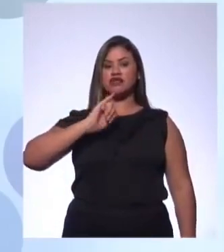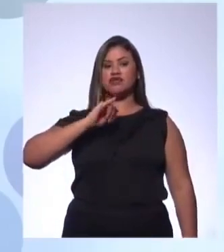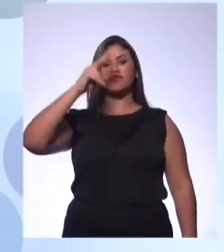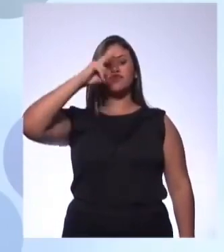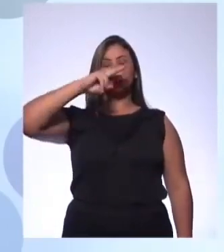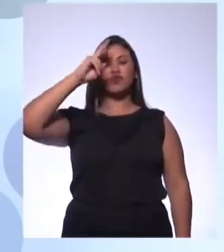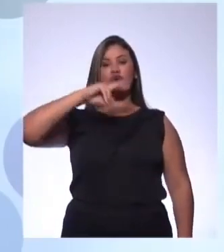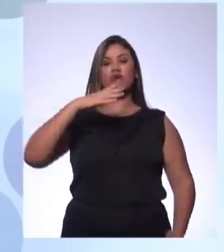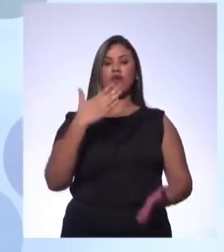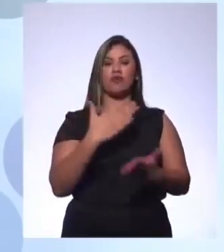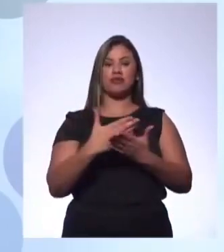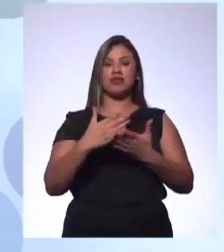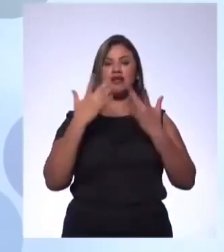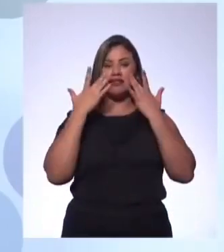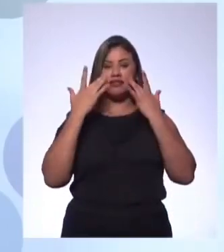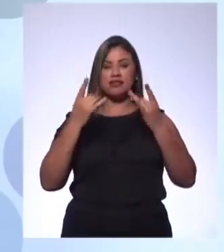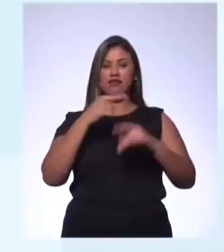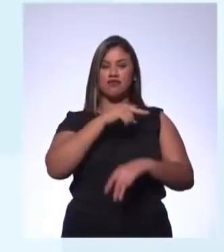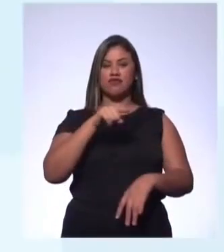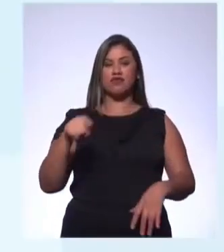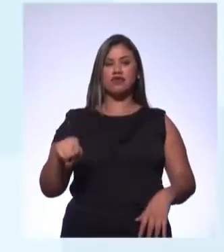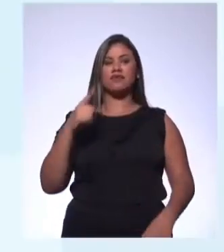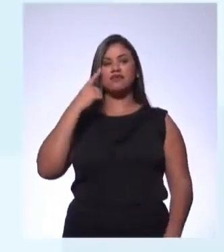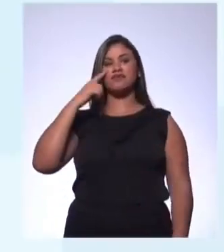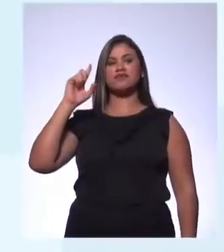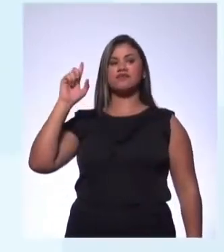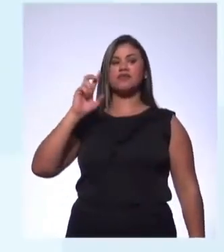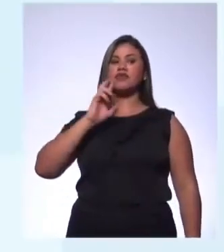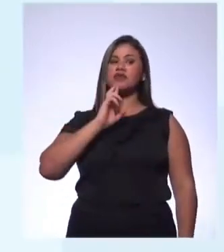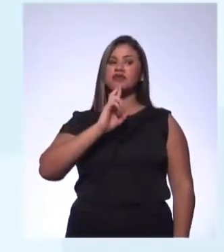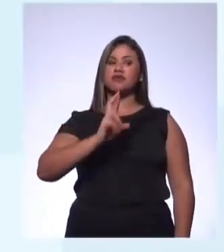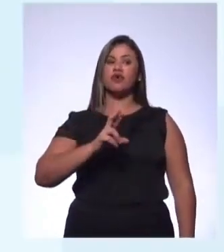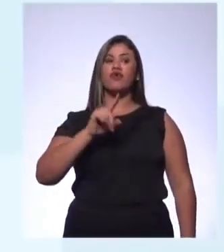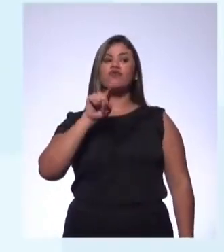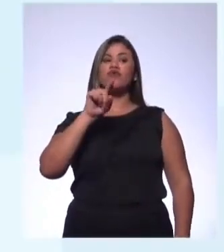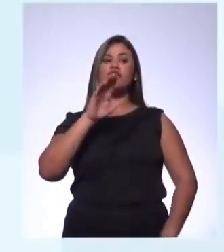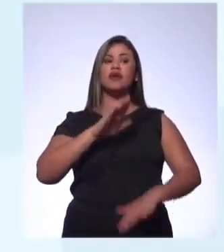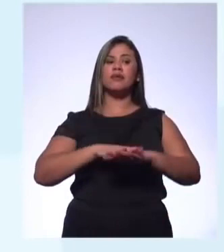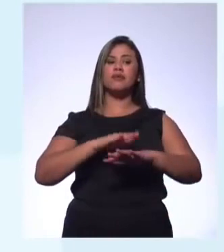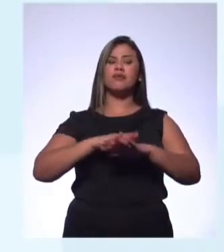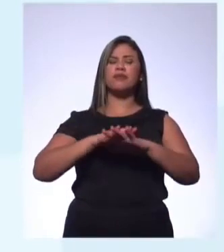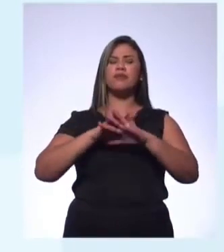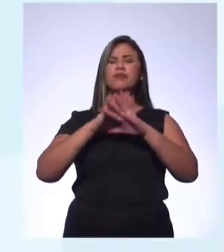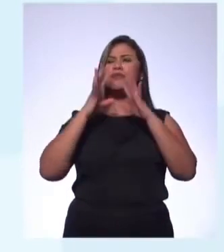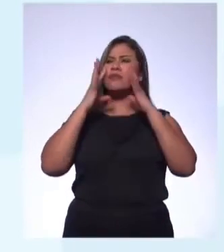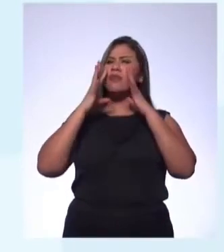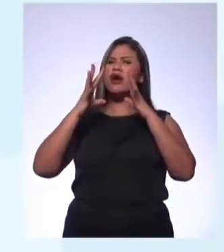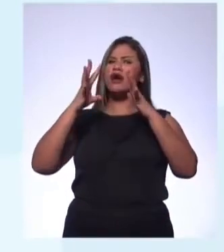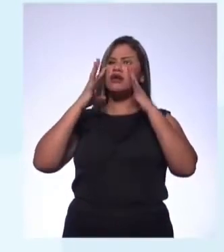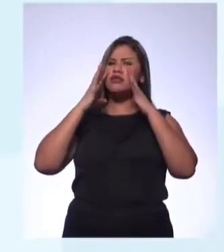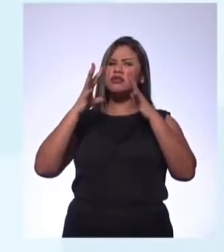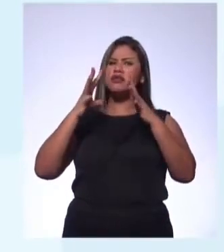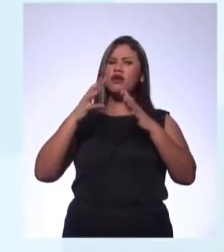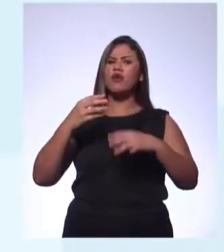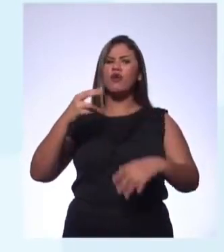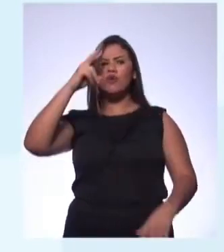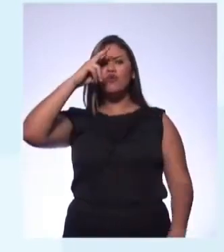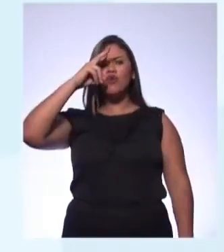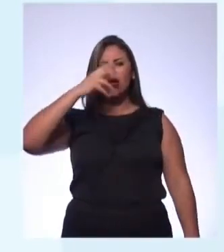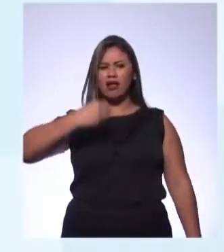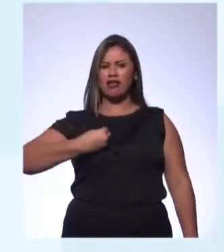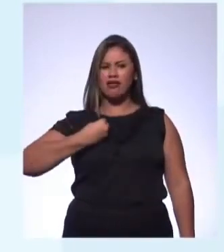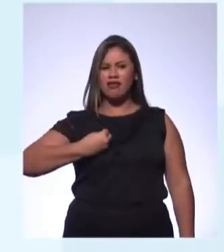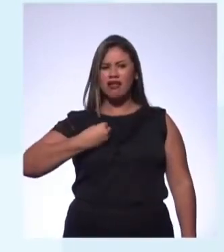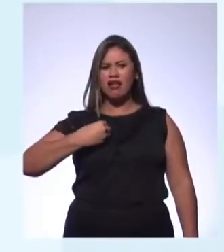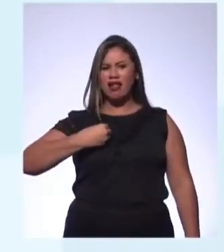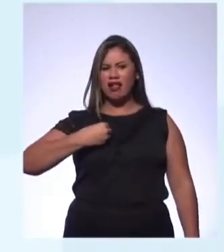começar, eu quero ouvir você. Responda para nós, está na tela. Você lembra qual a primeira história que você ouviu na sua vida? Primeira